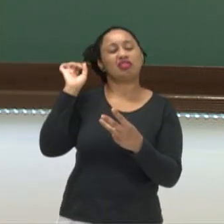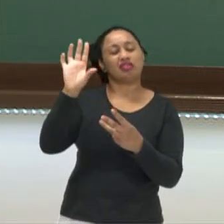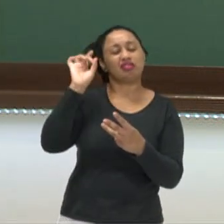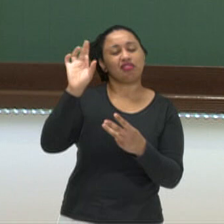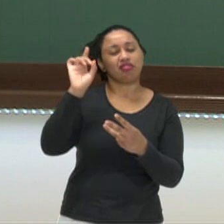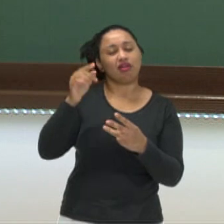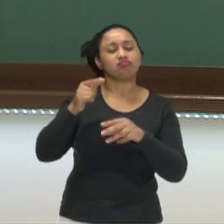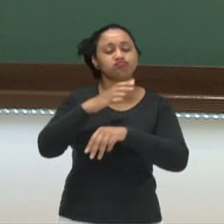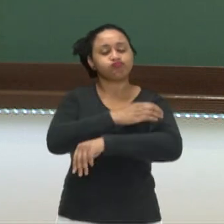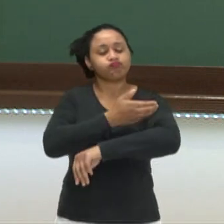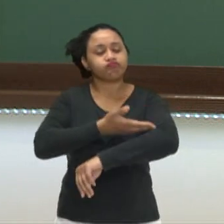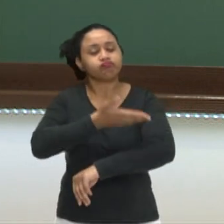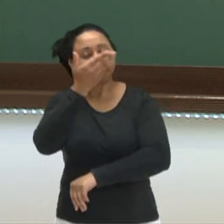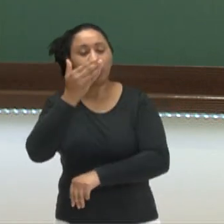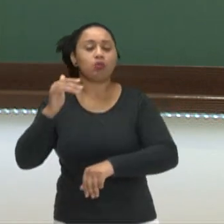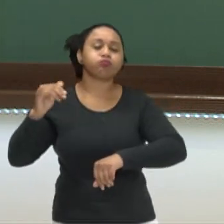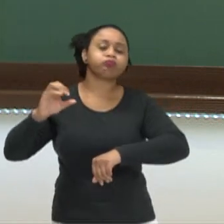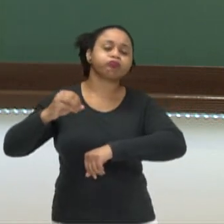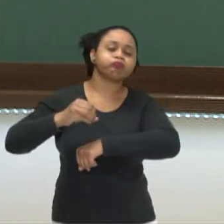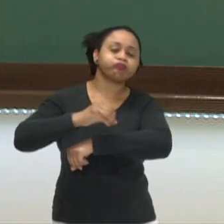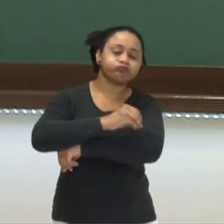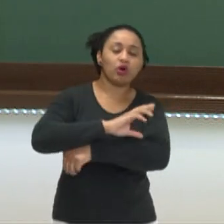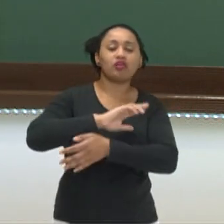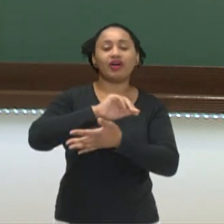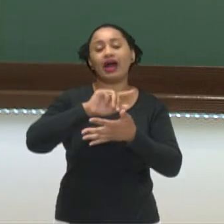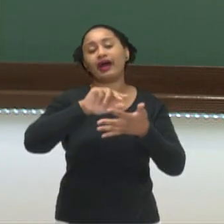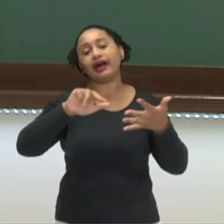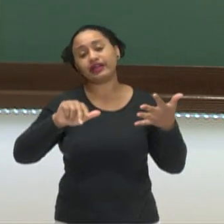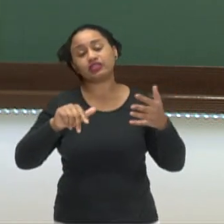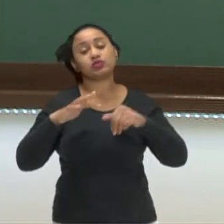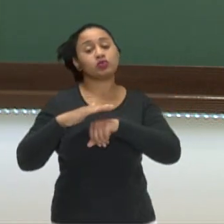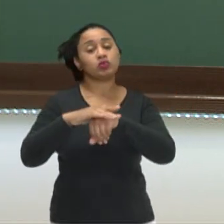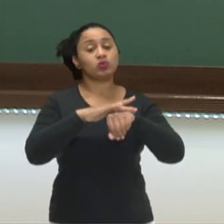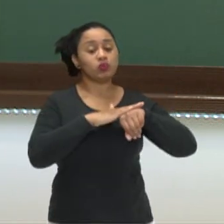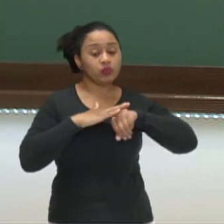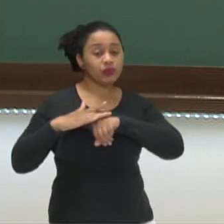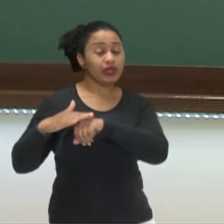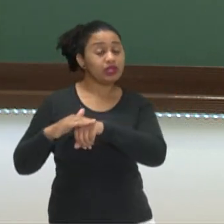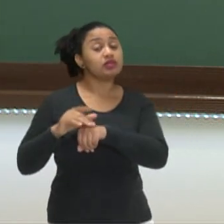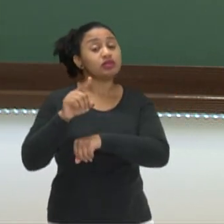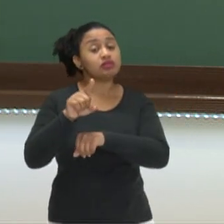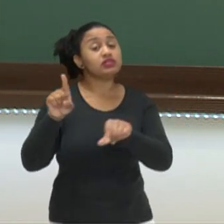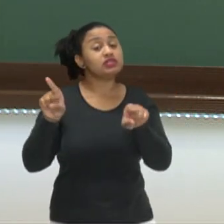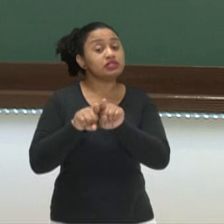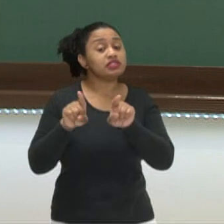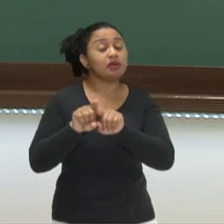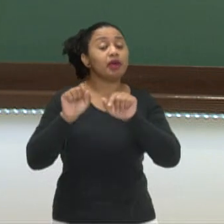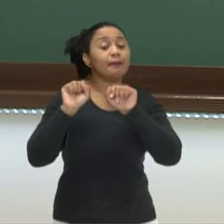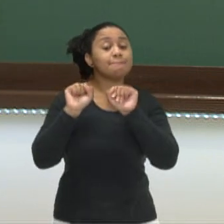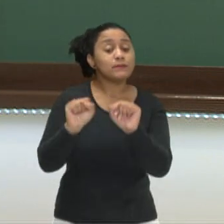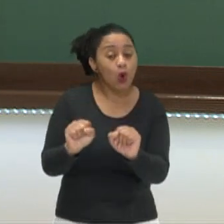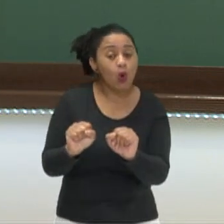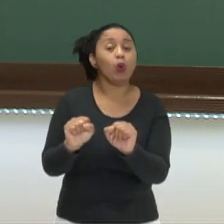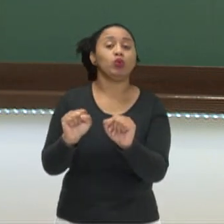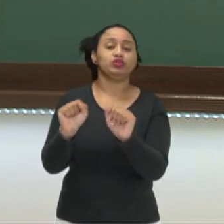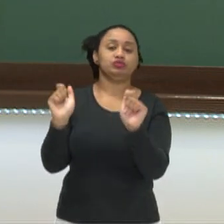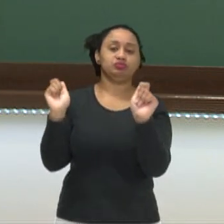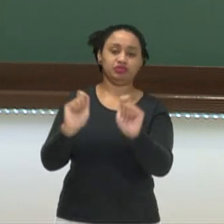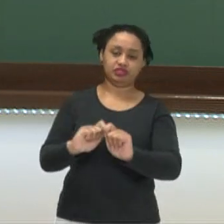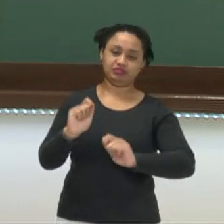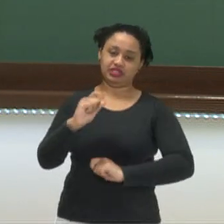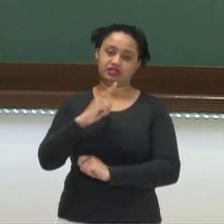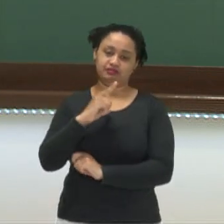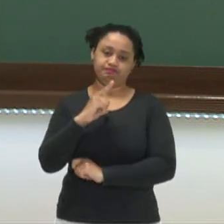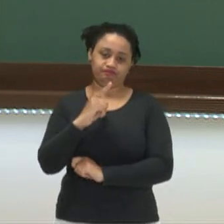alta, obesidade, uma série de doenças que você também pode ter predisposição a